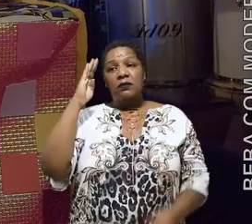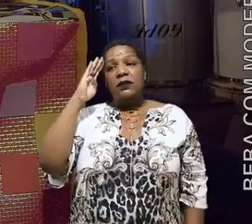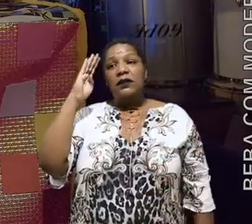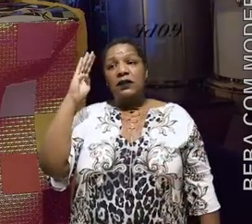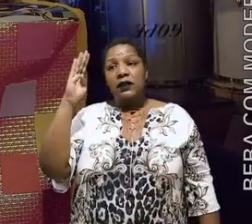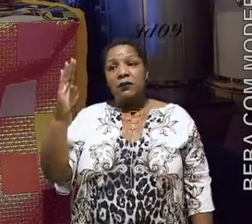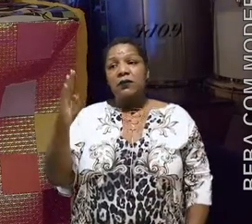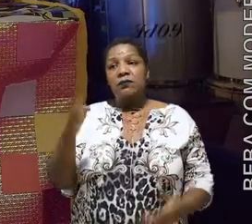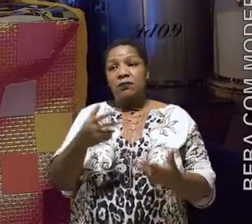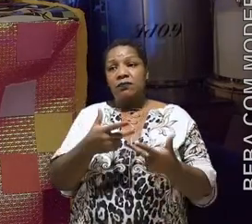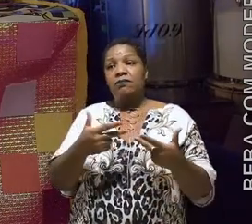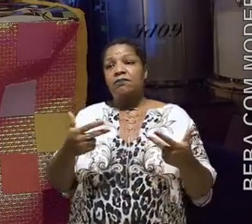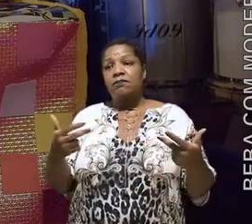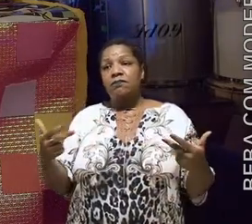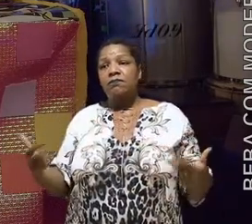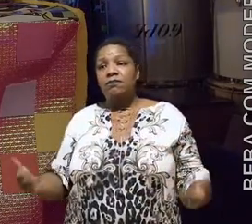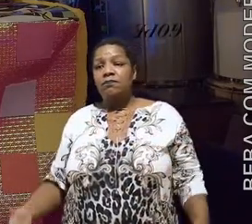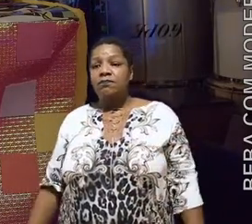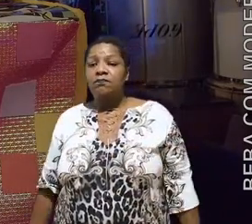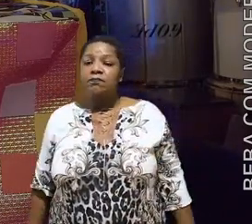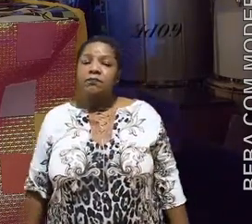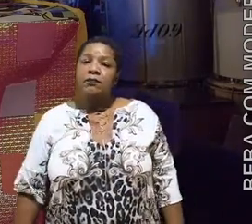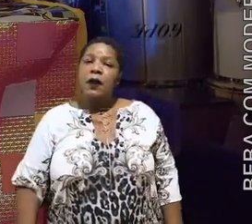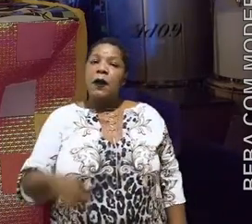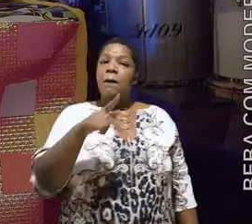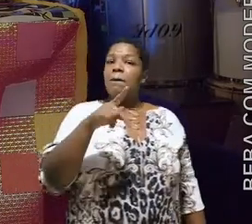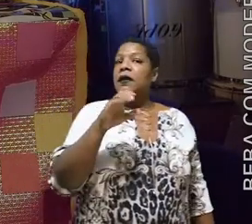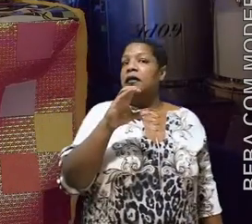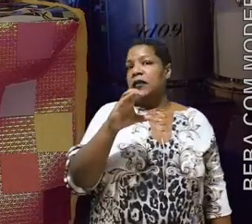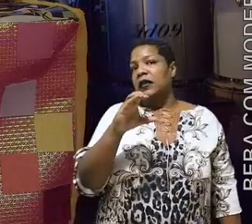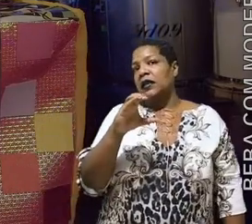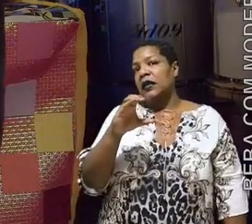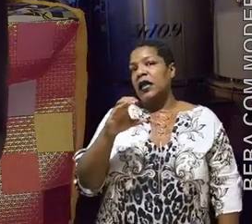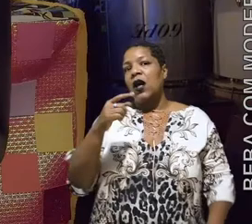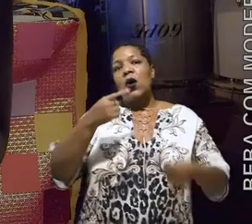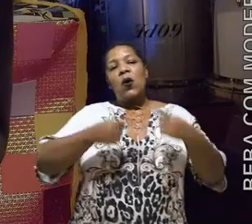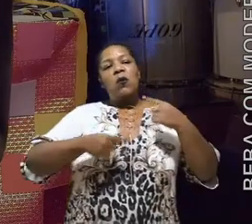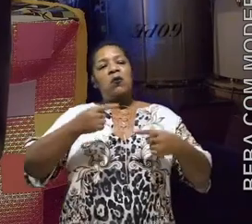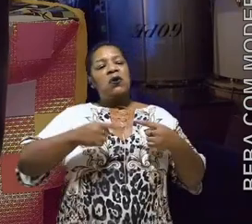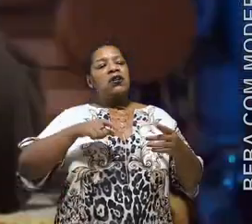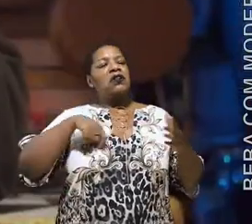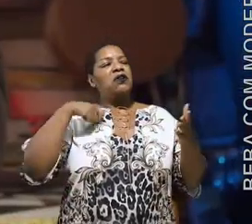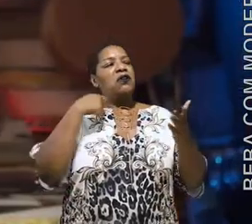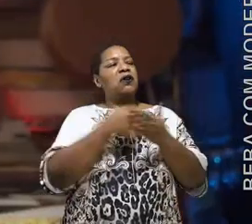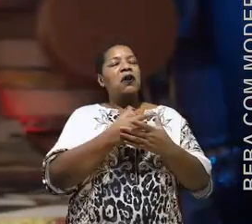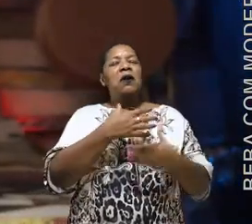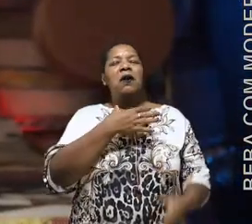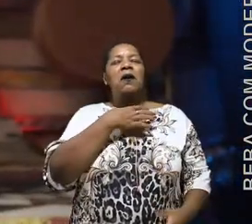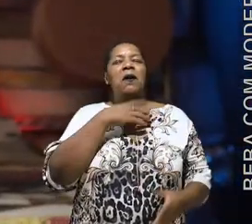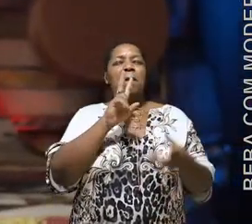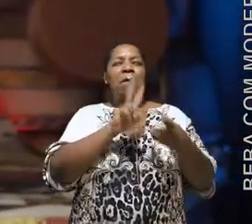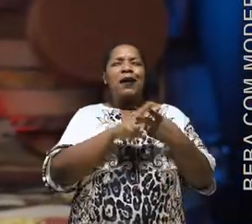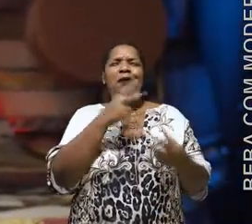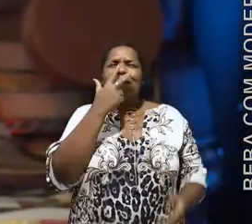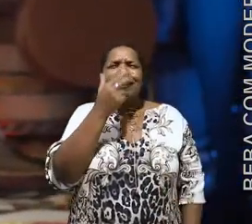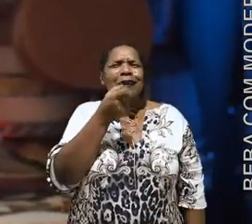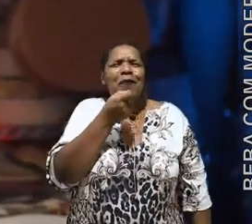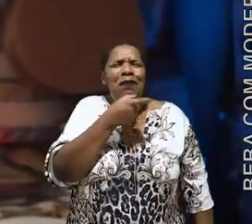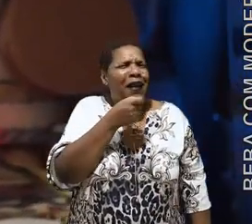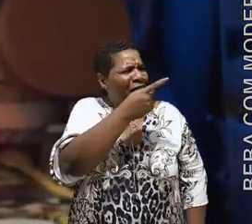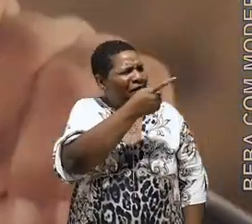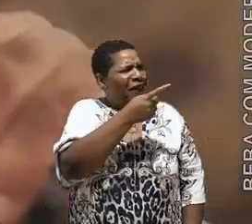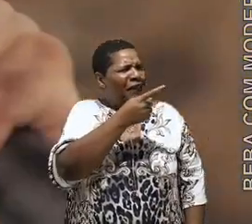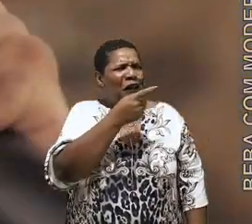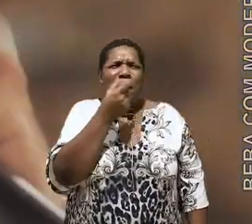parentes principais pertences E aí o pc por isso que eu fiz desejado preso